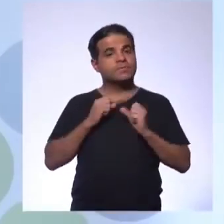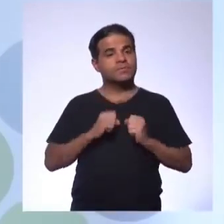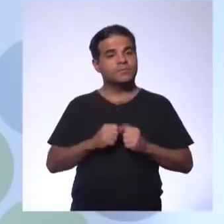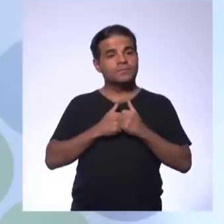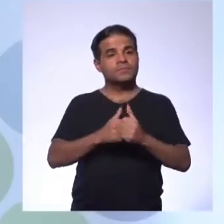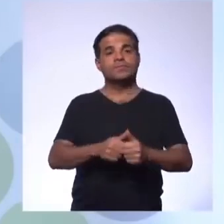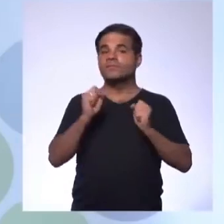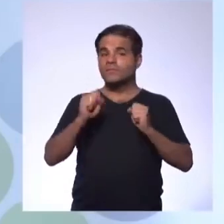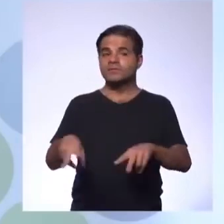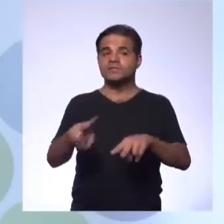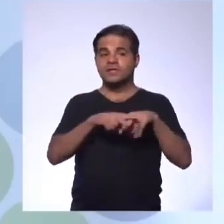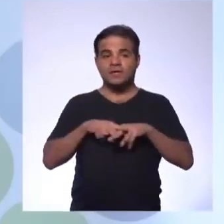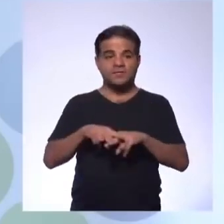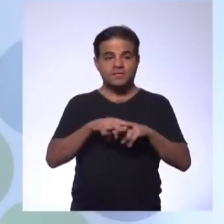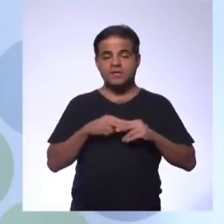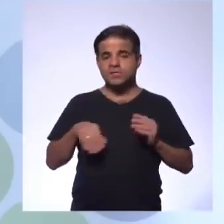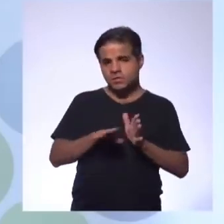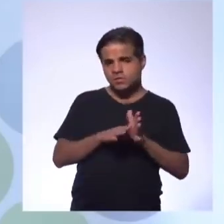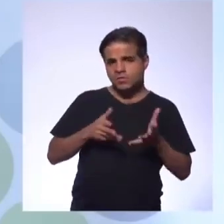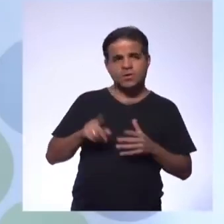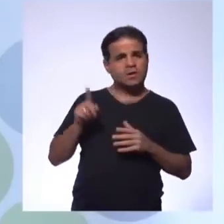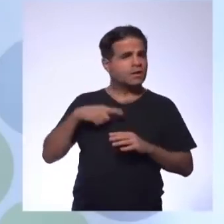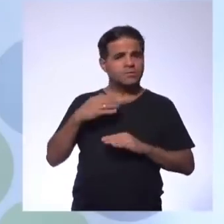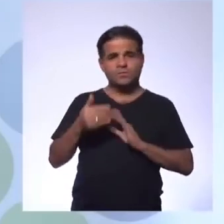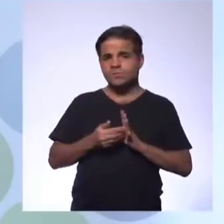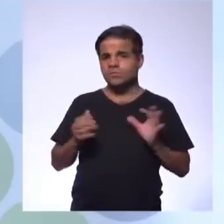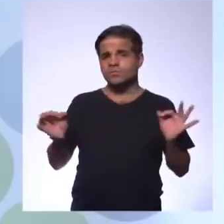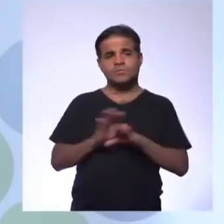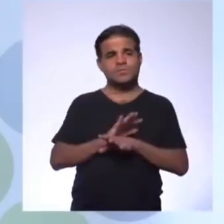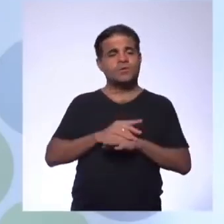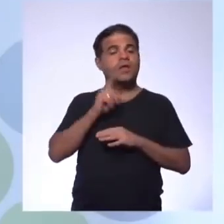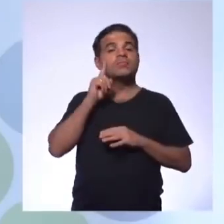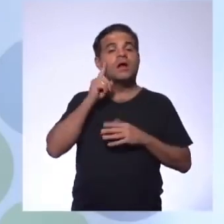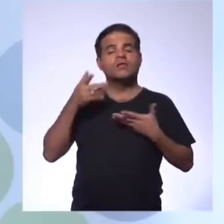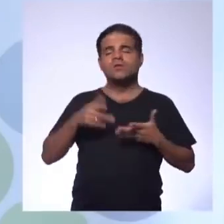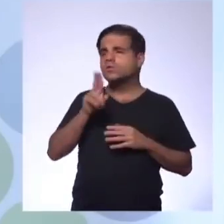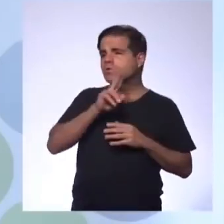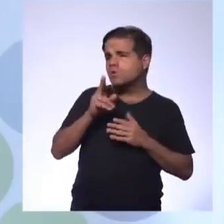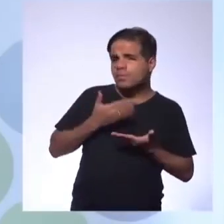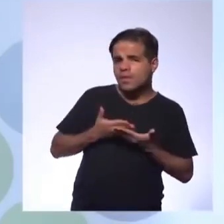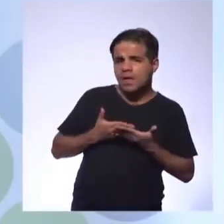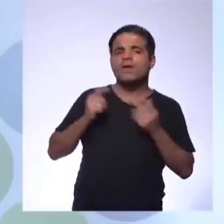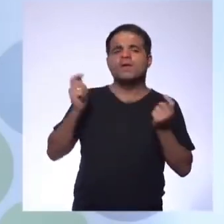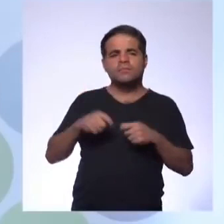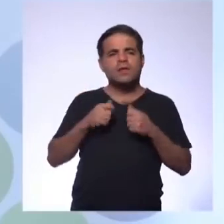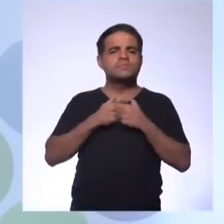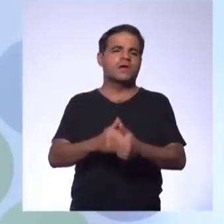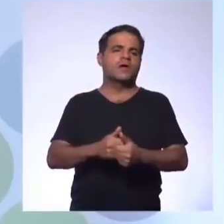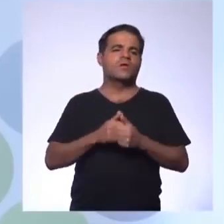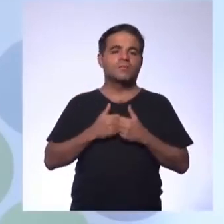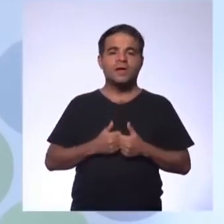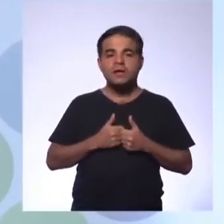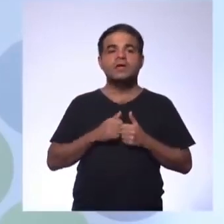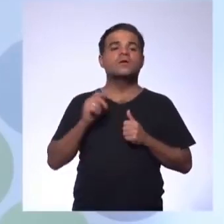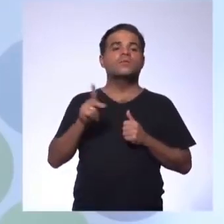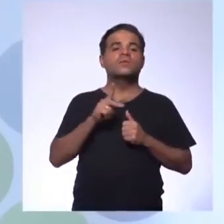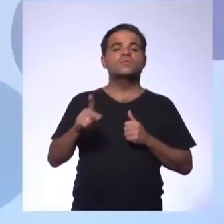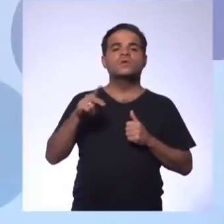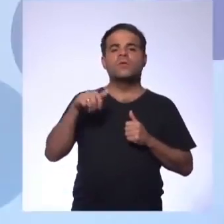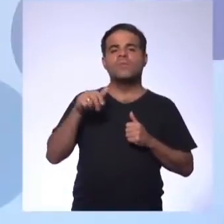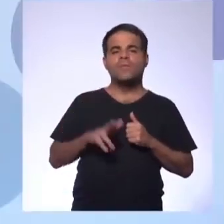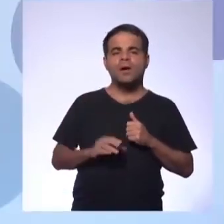acompanhá-la, pode revê-la. Se você está chegando agora, elas estão lá. Procura a data de hoje, o nome da aula, você acompanha. Então, é isso. Professor Mauro, eu quero